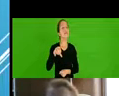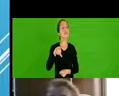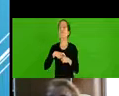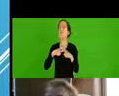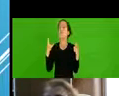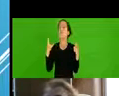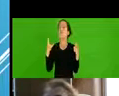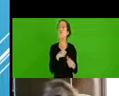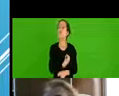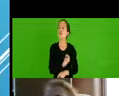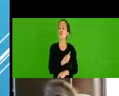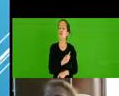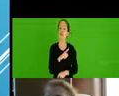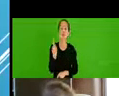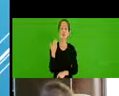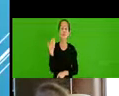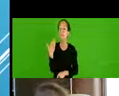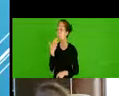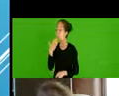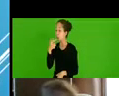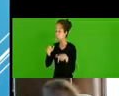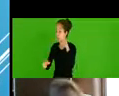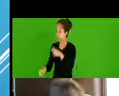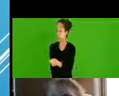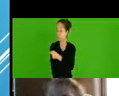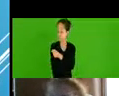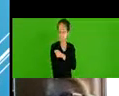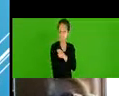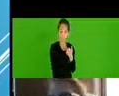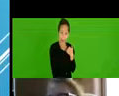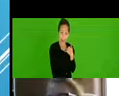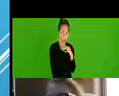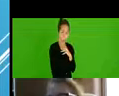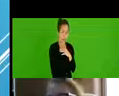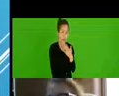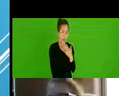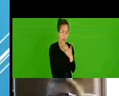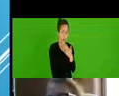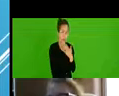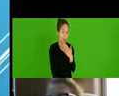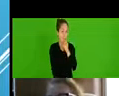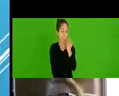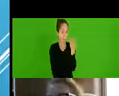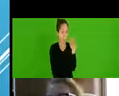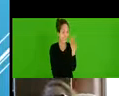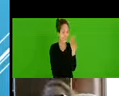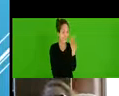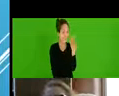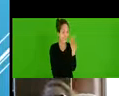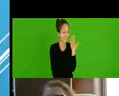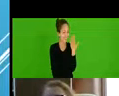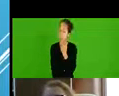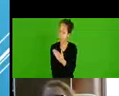nós pedirmos os alunos, nós pedimos, eu era aluna ainda, pedir aos alunos para